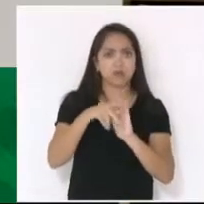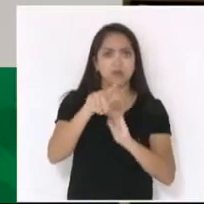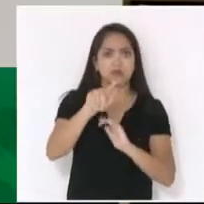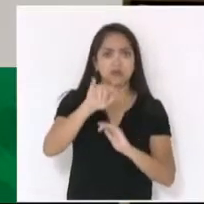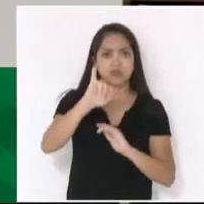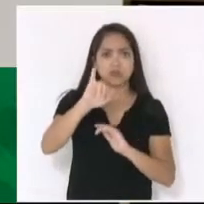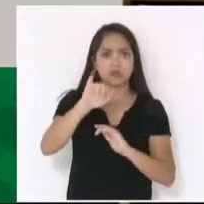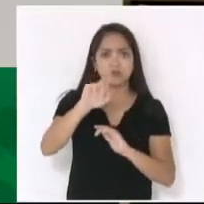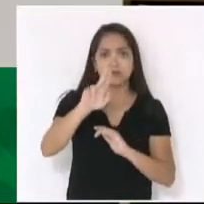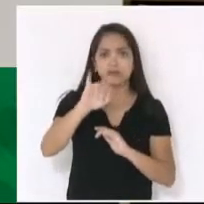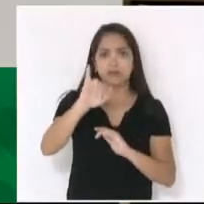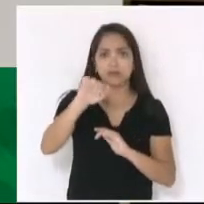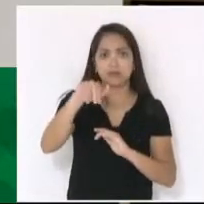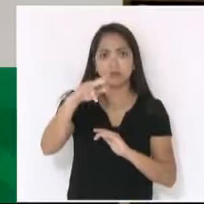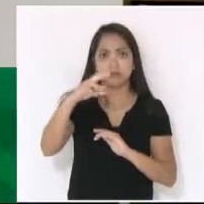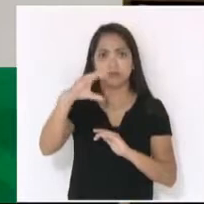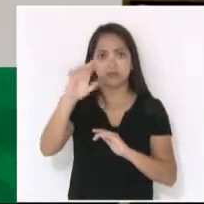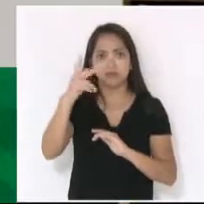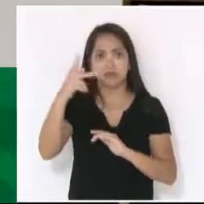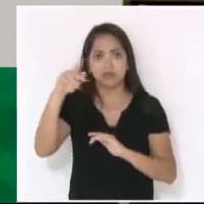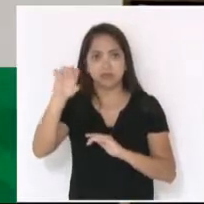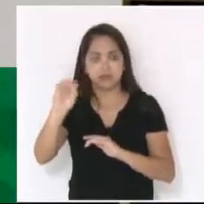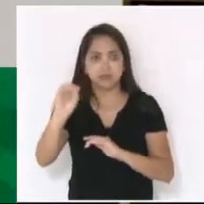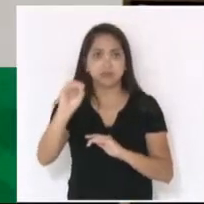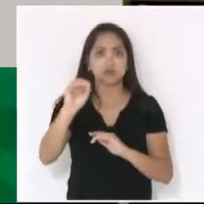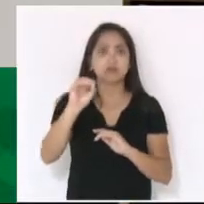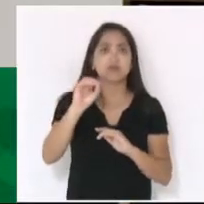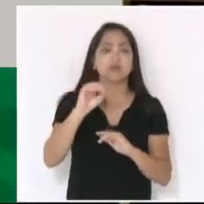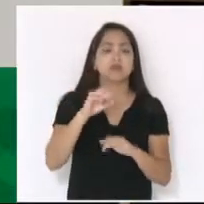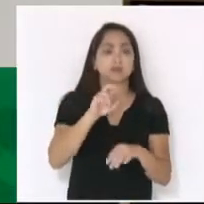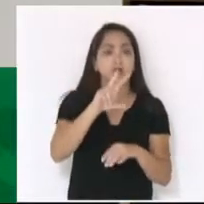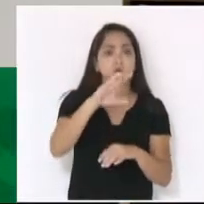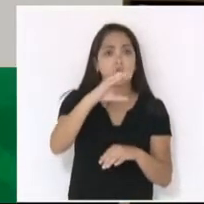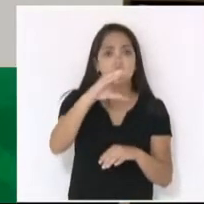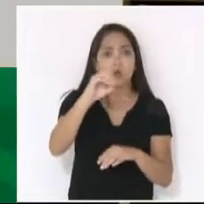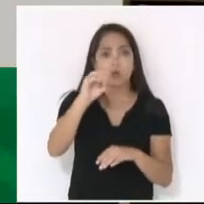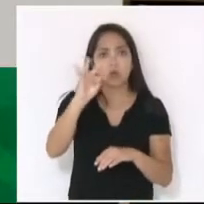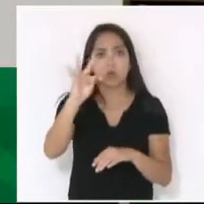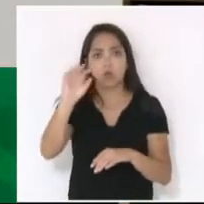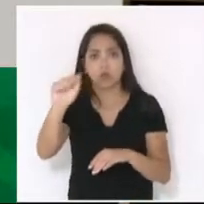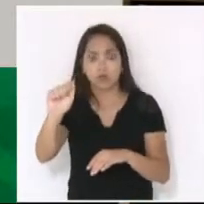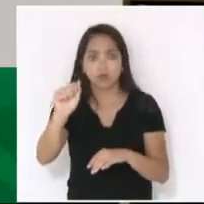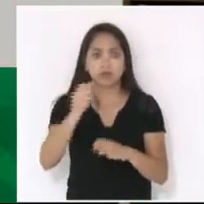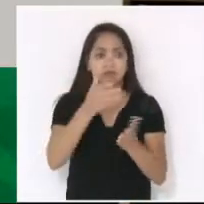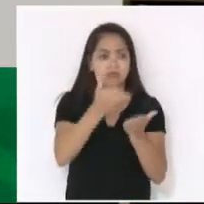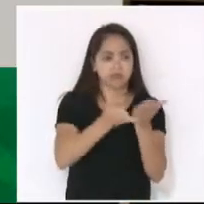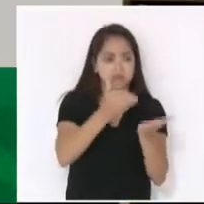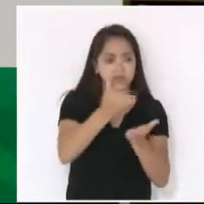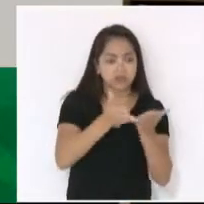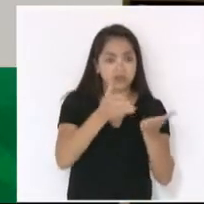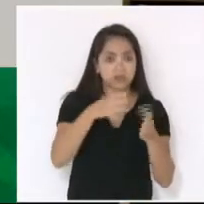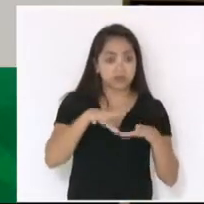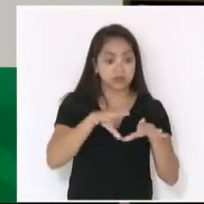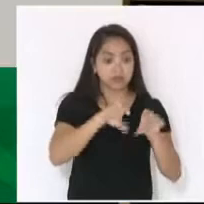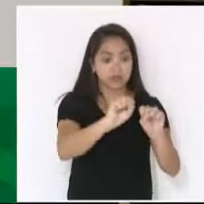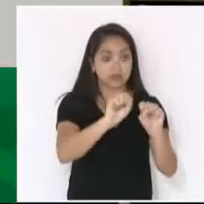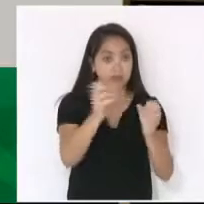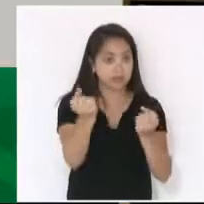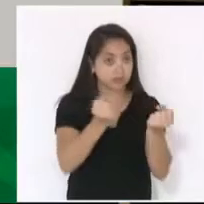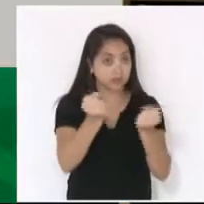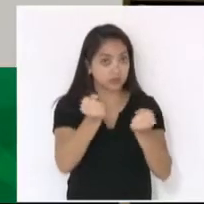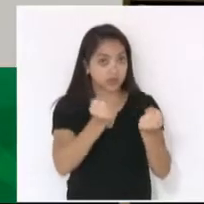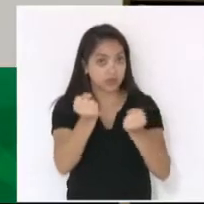cotas já ouvi um monte de coisa cotas para os atendimentos das Brites eu